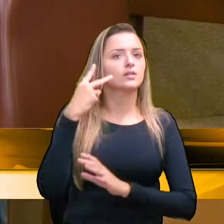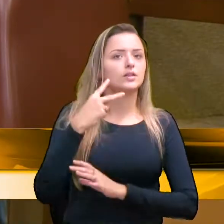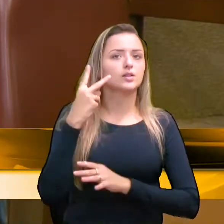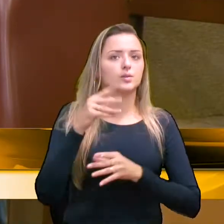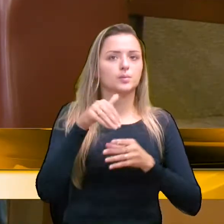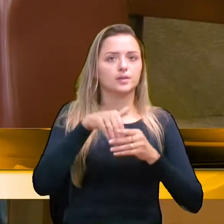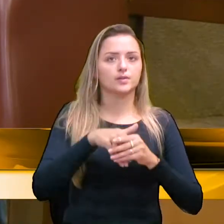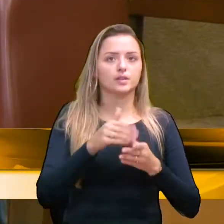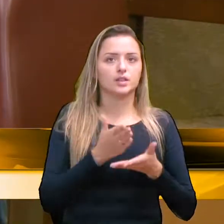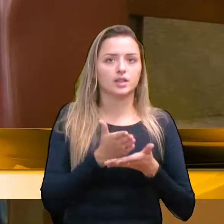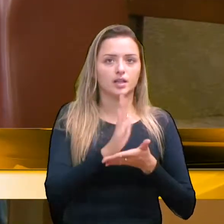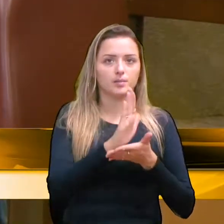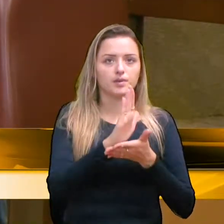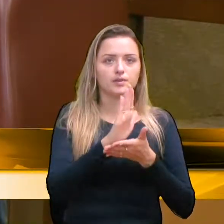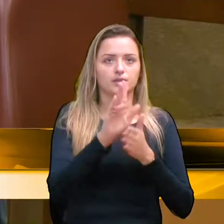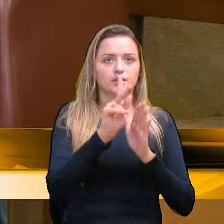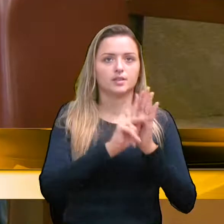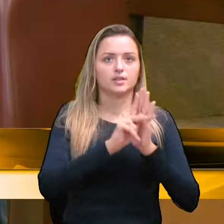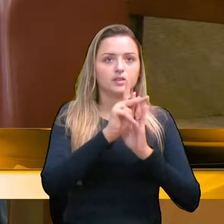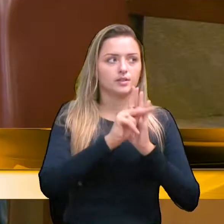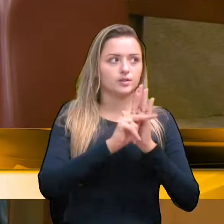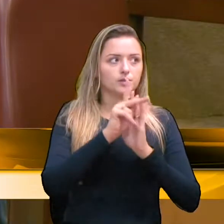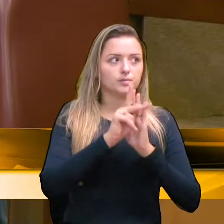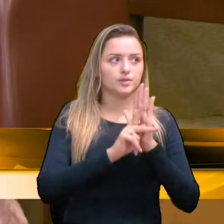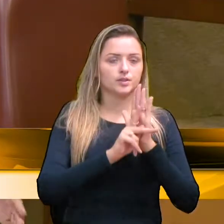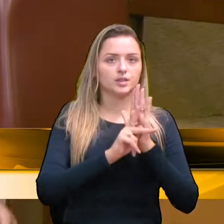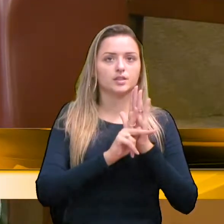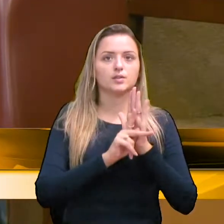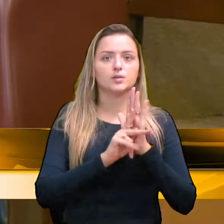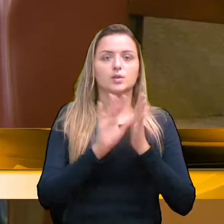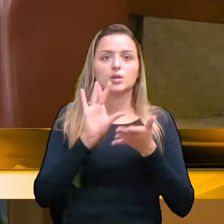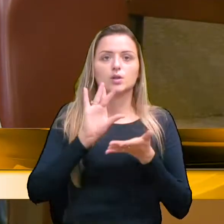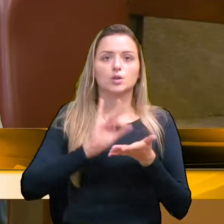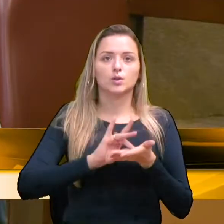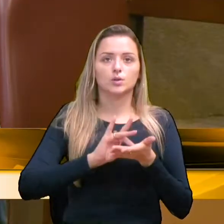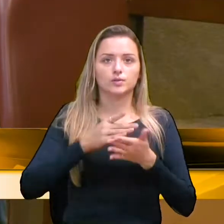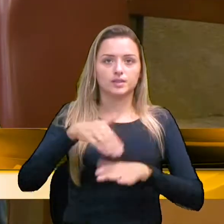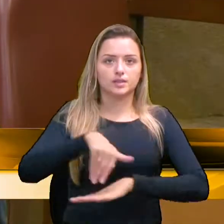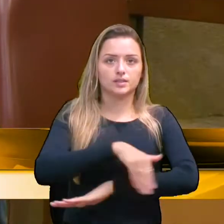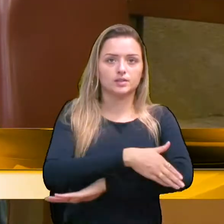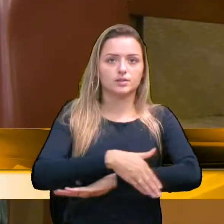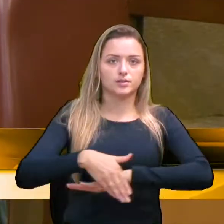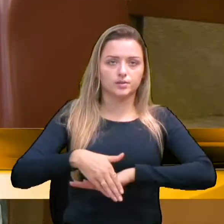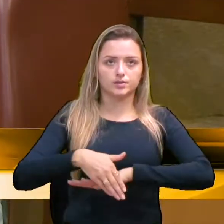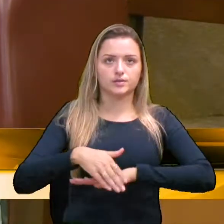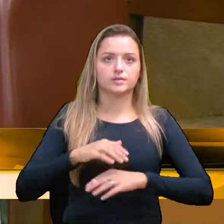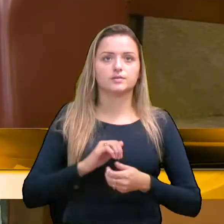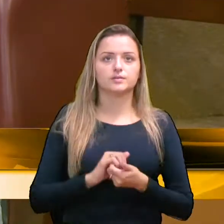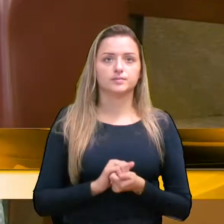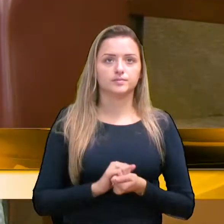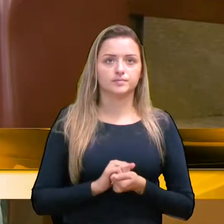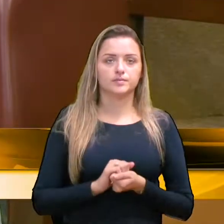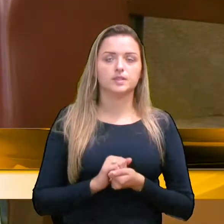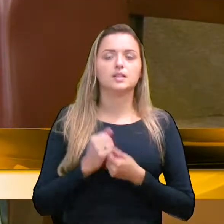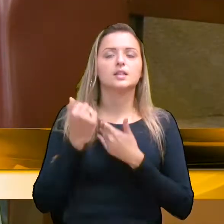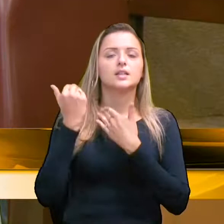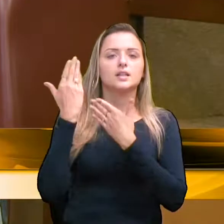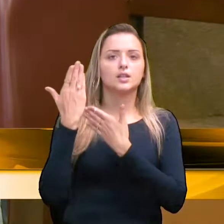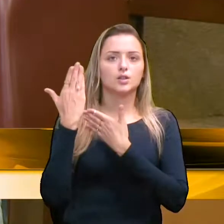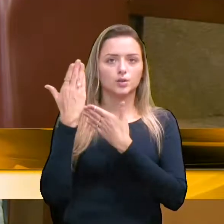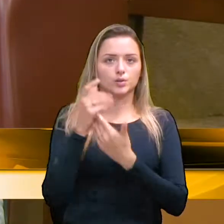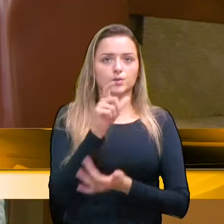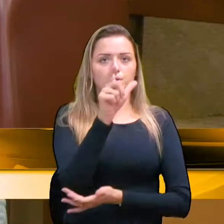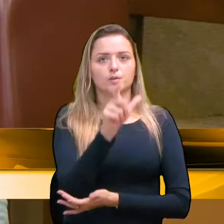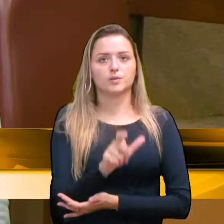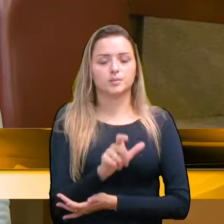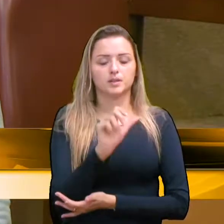votar favorável a esse projeto, aprovando, tornando essa via oficial, né, e homenagear aí o